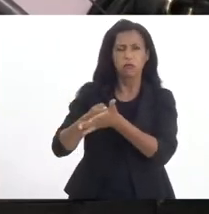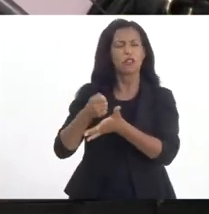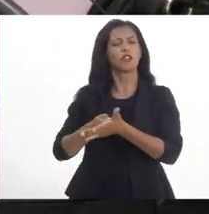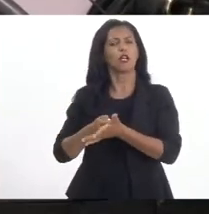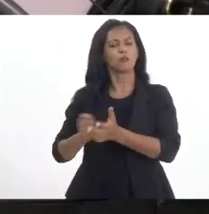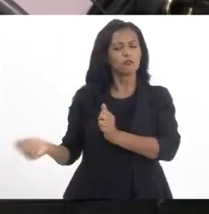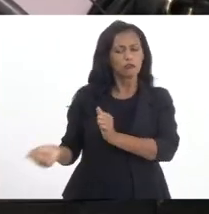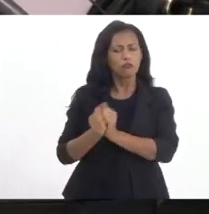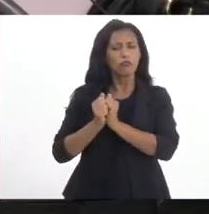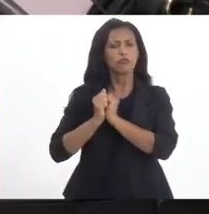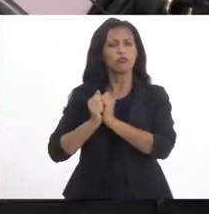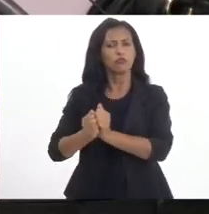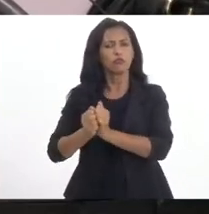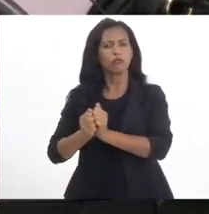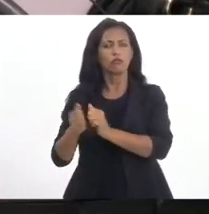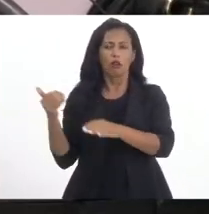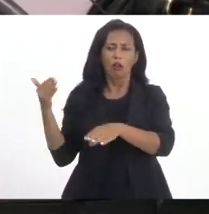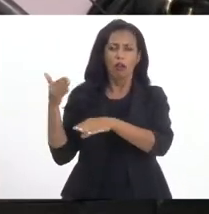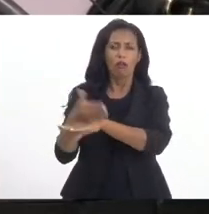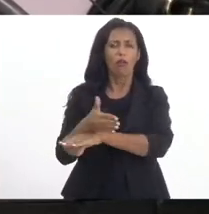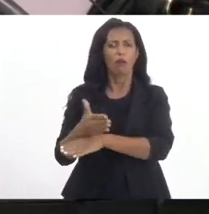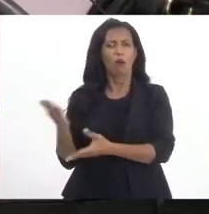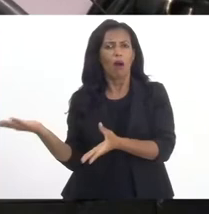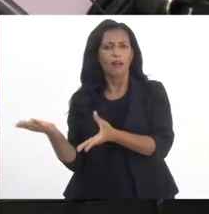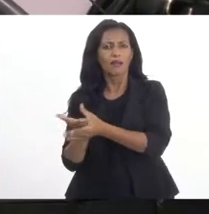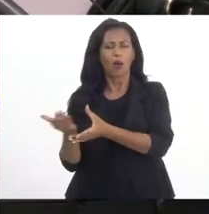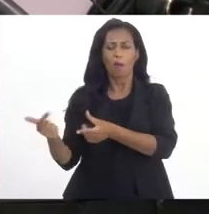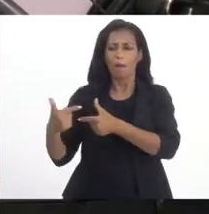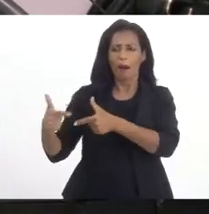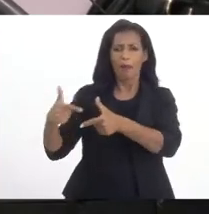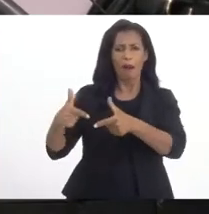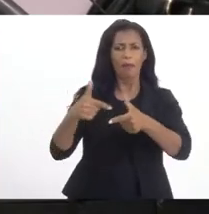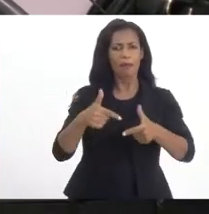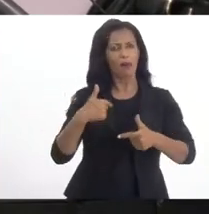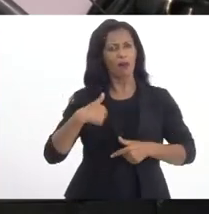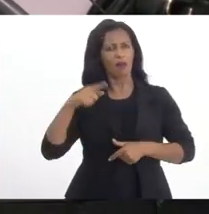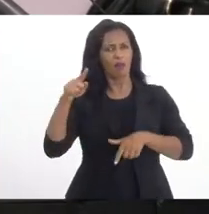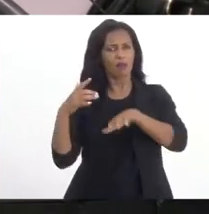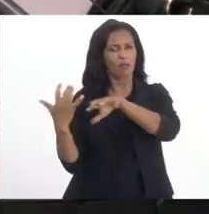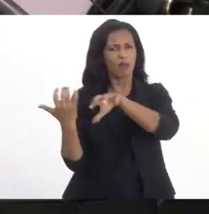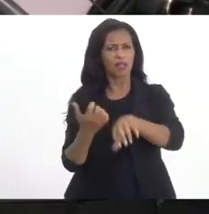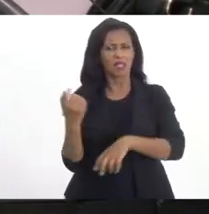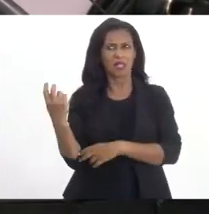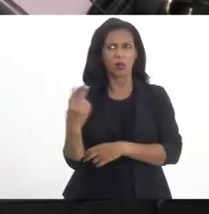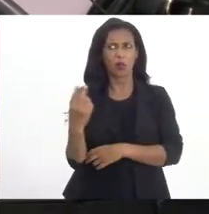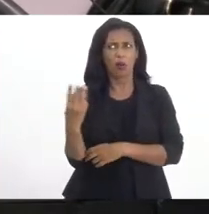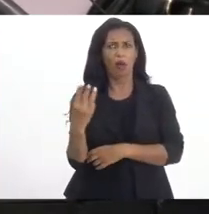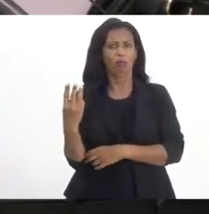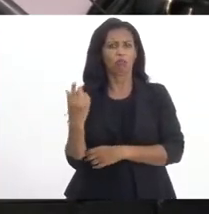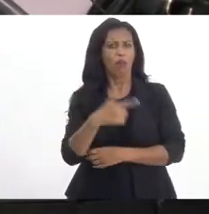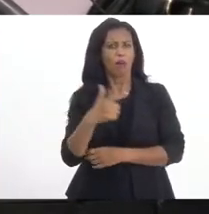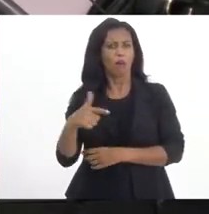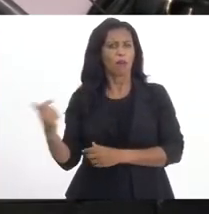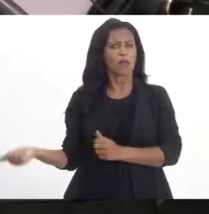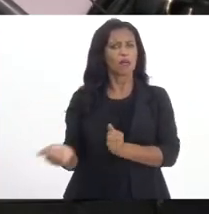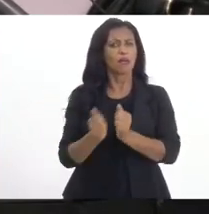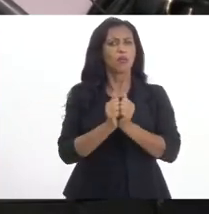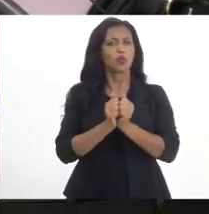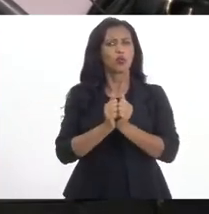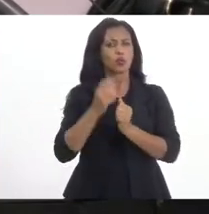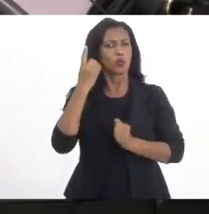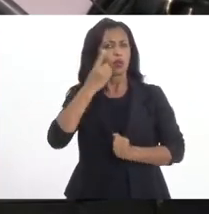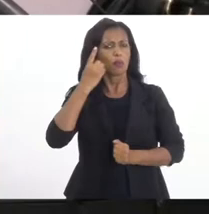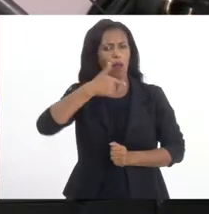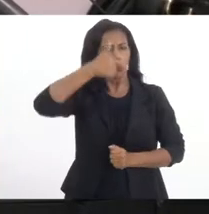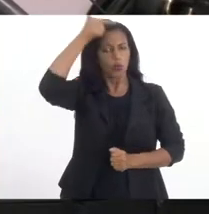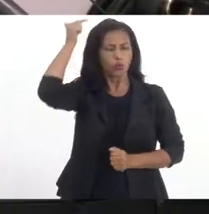muito. Entramos com várias ações na Justiça. Estive em Brasília por duas ou três vezes, sempre acompanhada pelo deputado Luiz Paulo Corrêa da